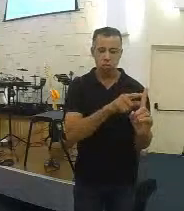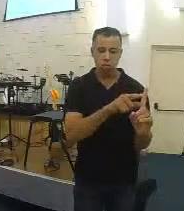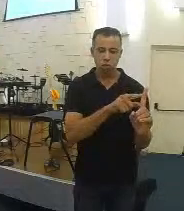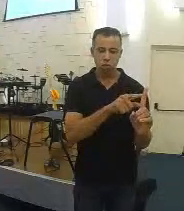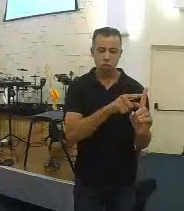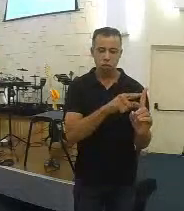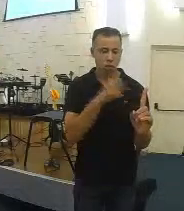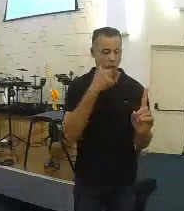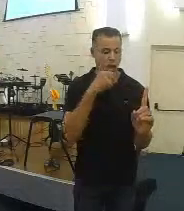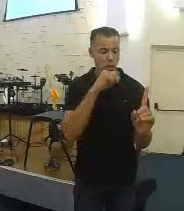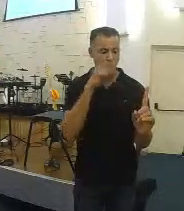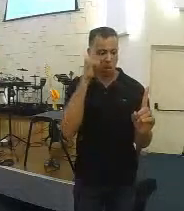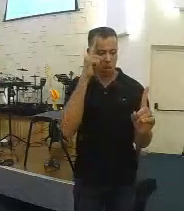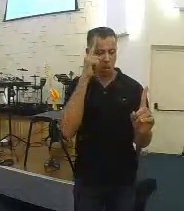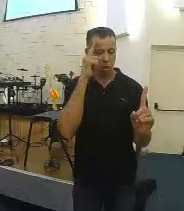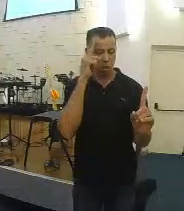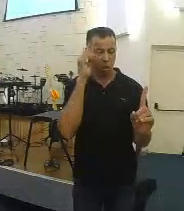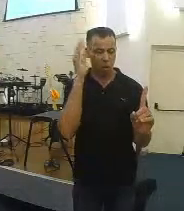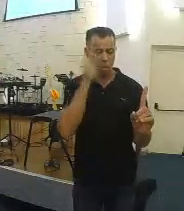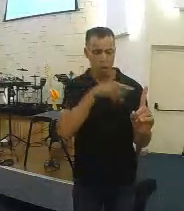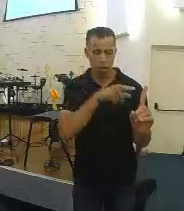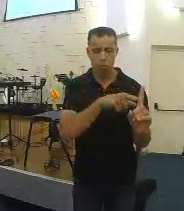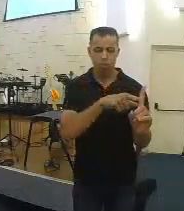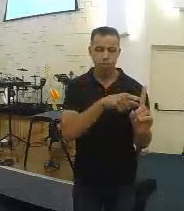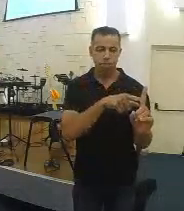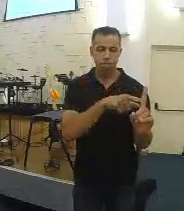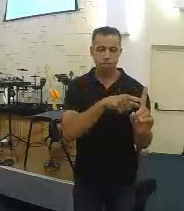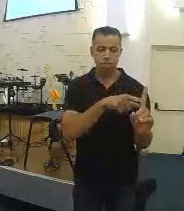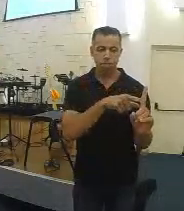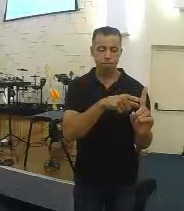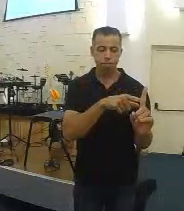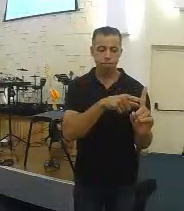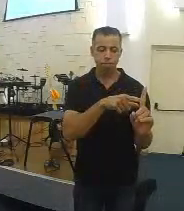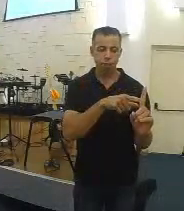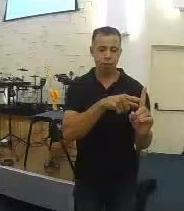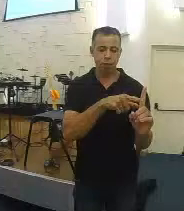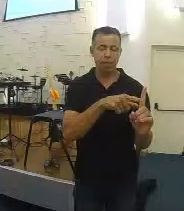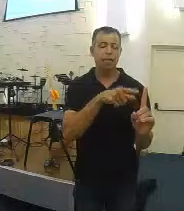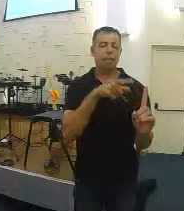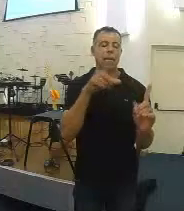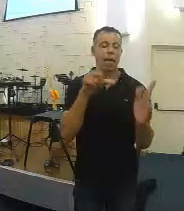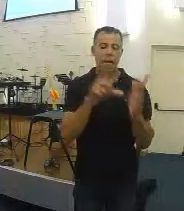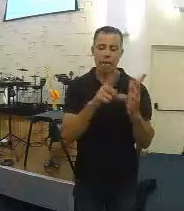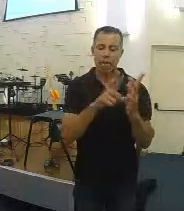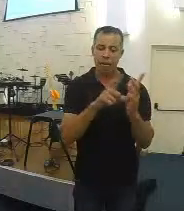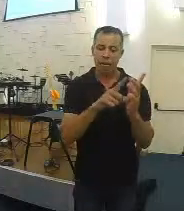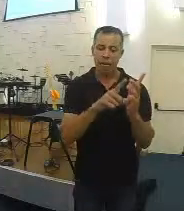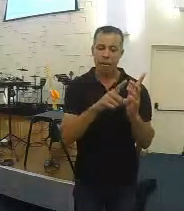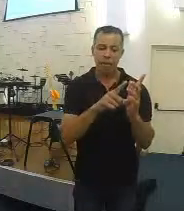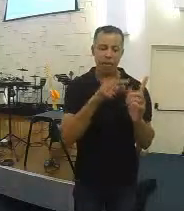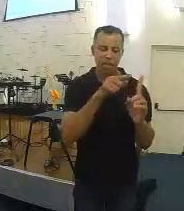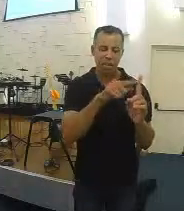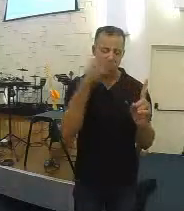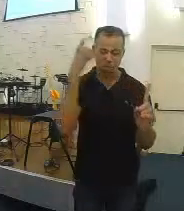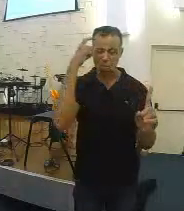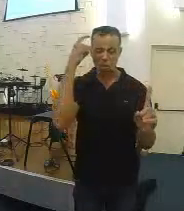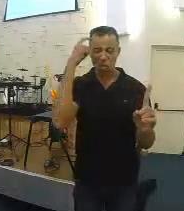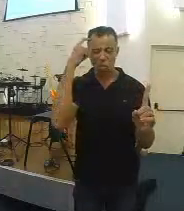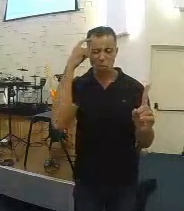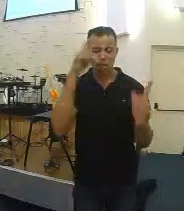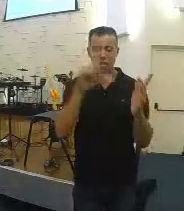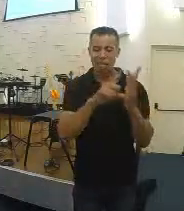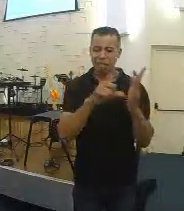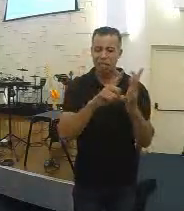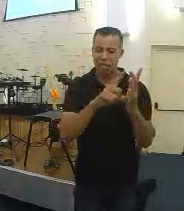por seu próprio interesse, pensou: a lei diz que eu devo honrar pai e mãe, e que a